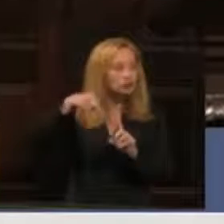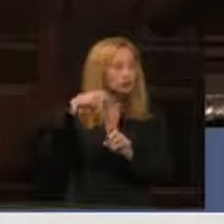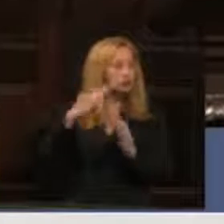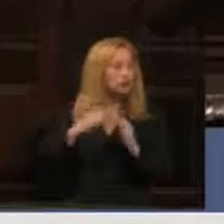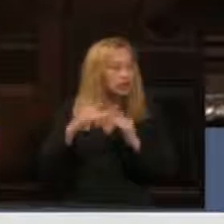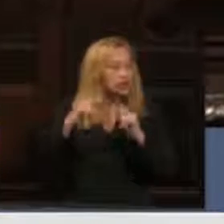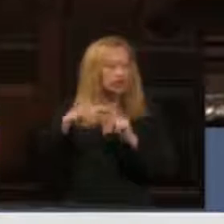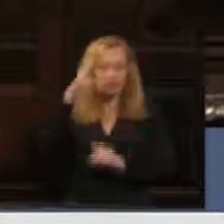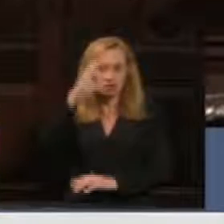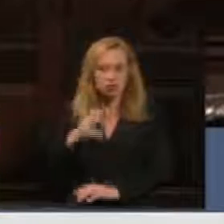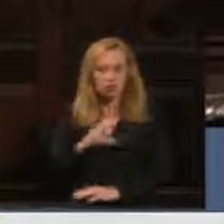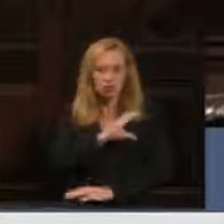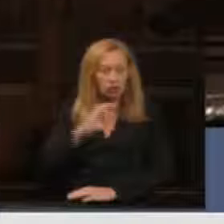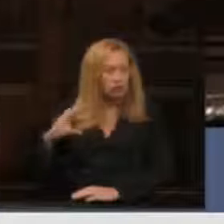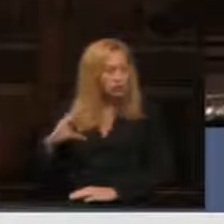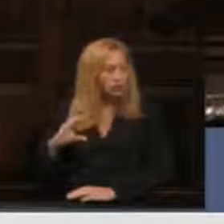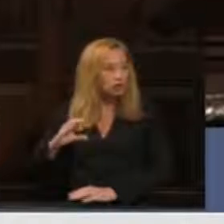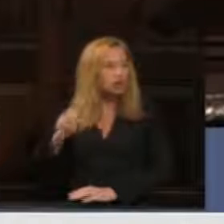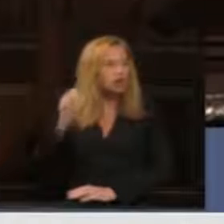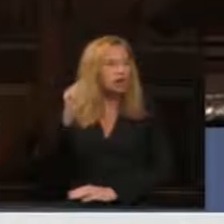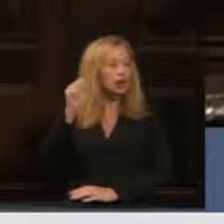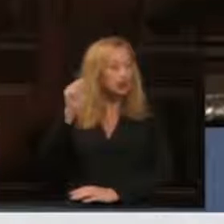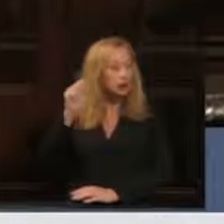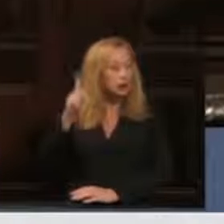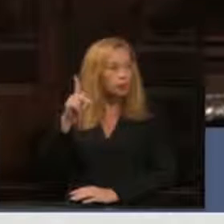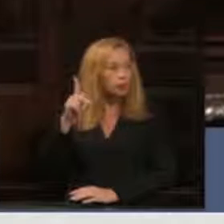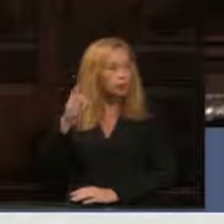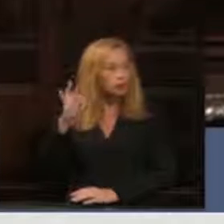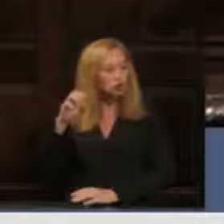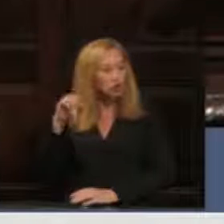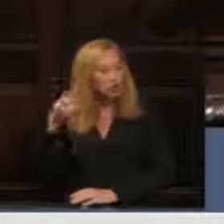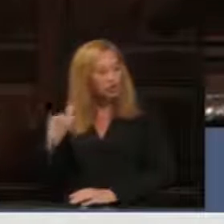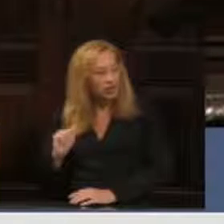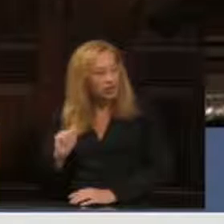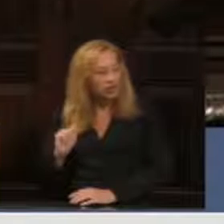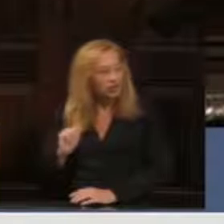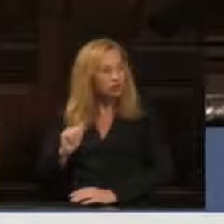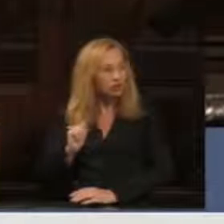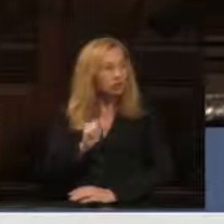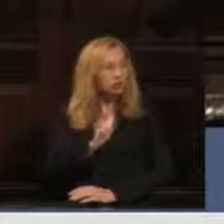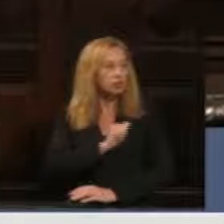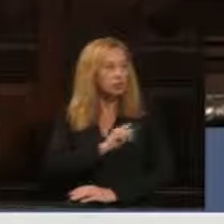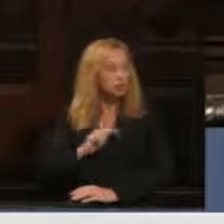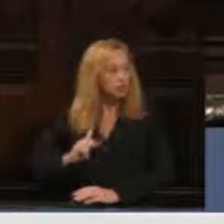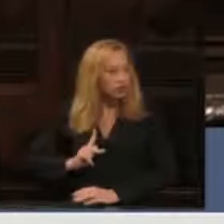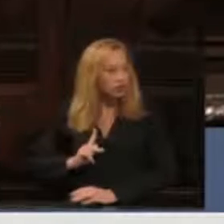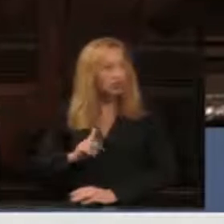Igreja Católica Apostólica Romana.